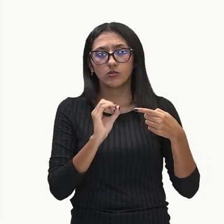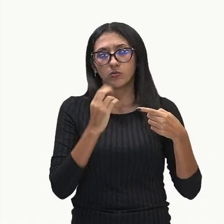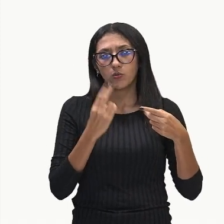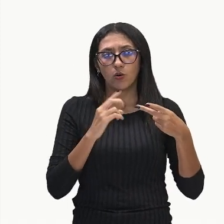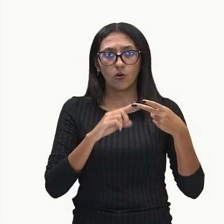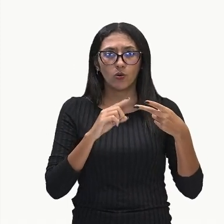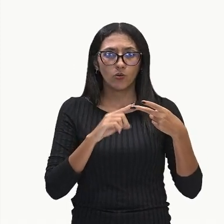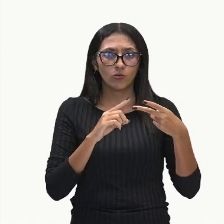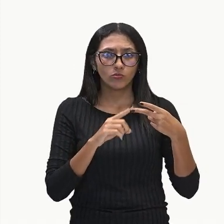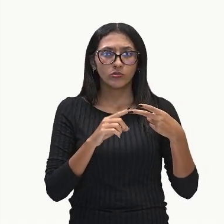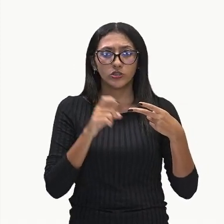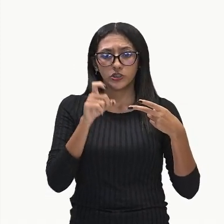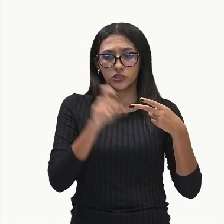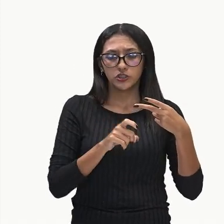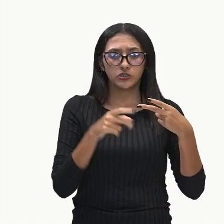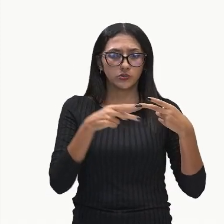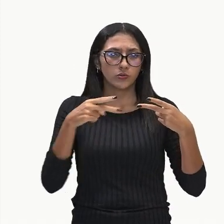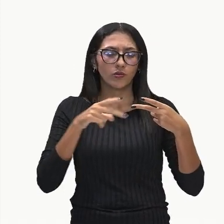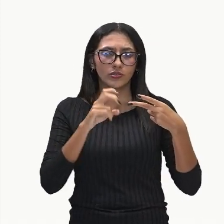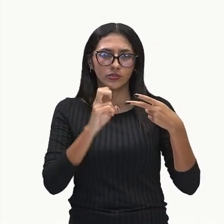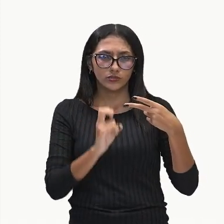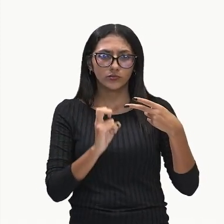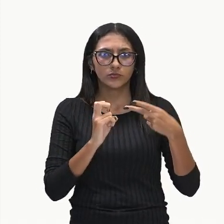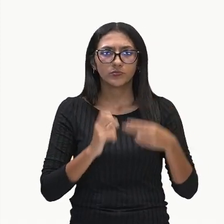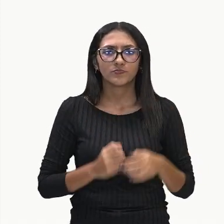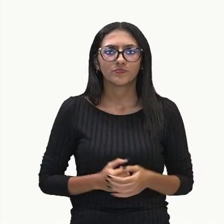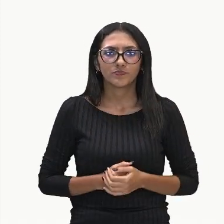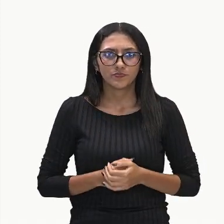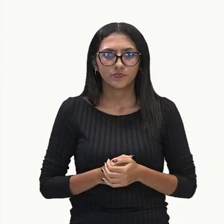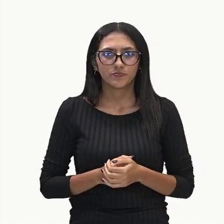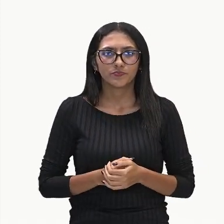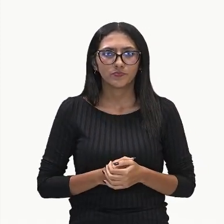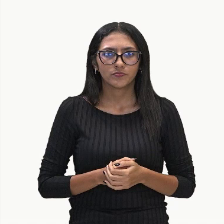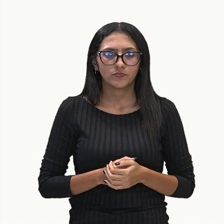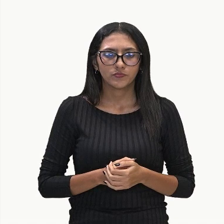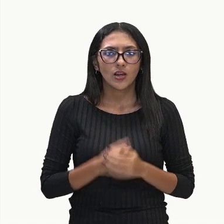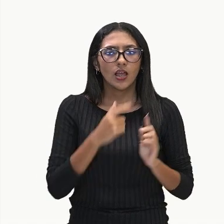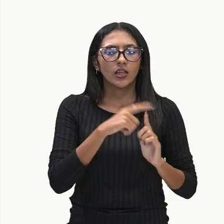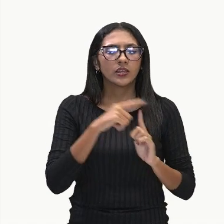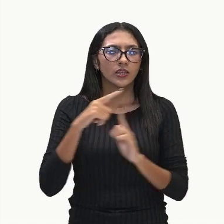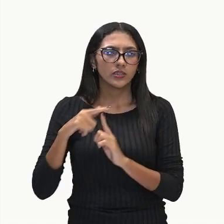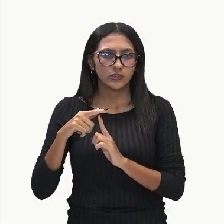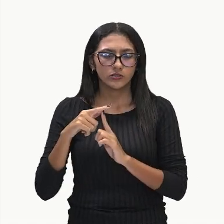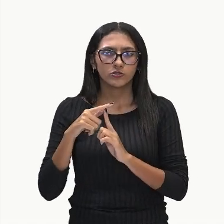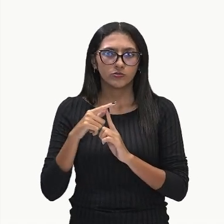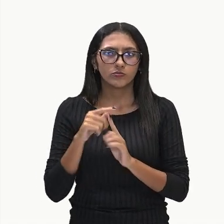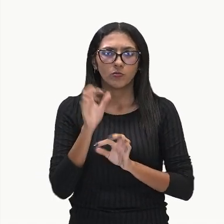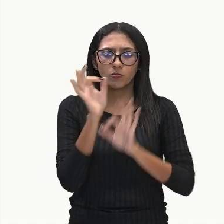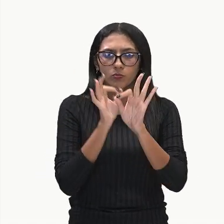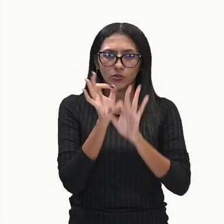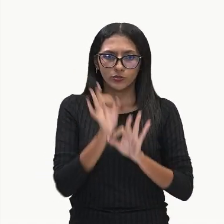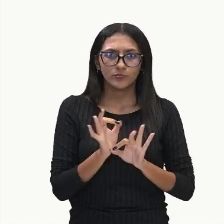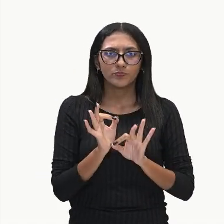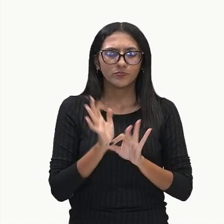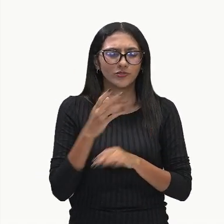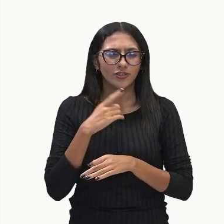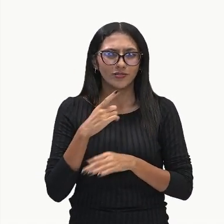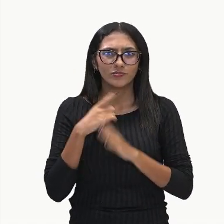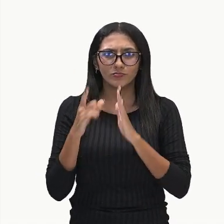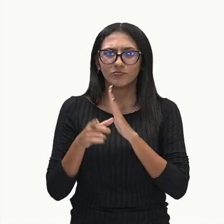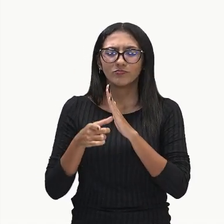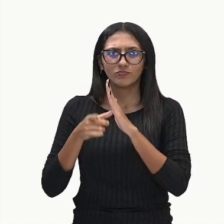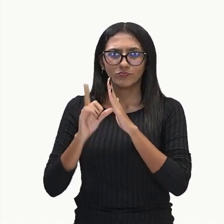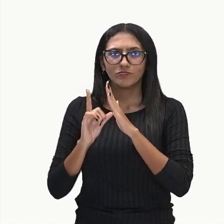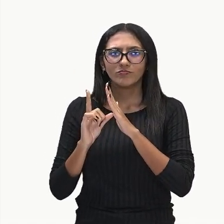veio o 0 e o 5? Veio justamente lá da resolução que nós fizemos, das